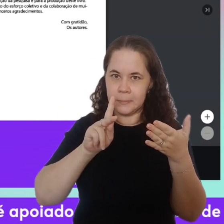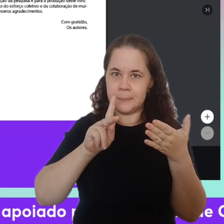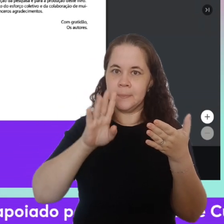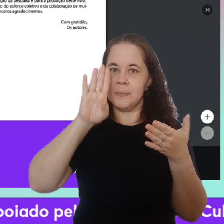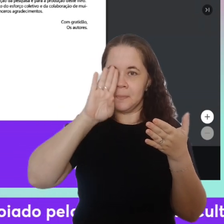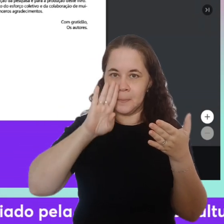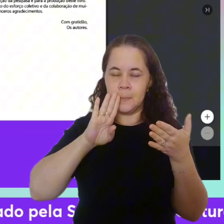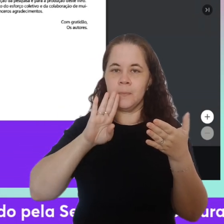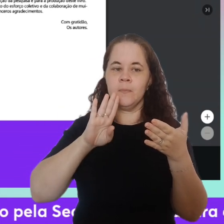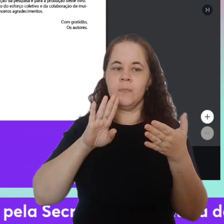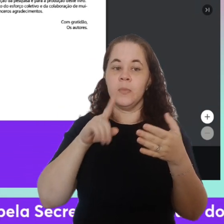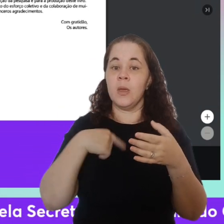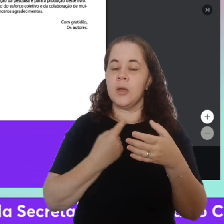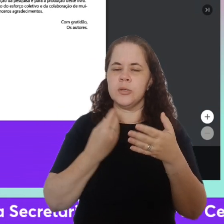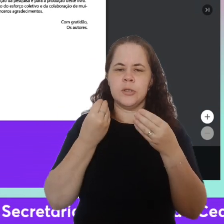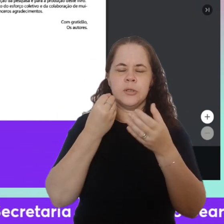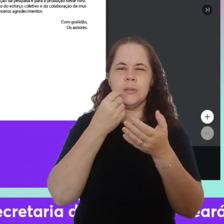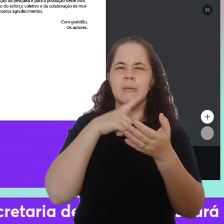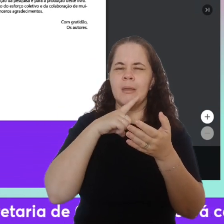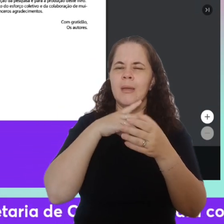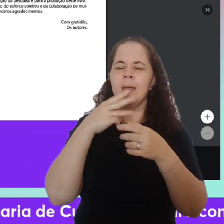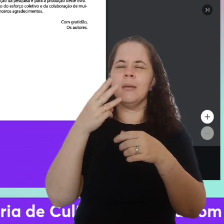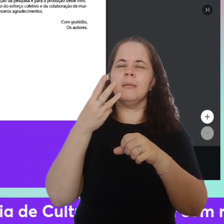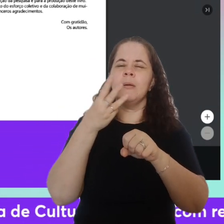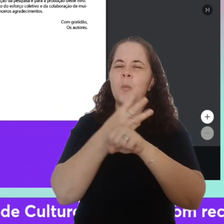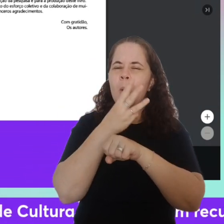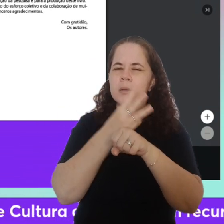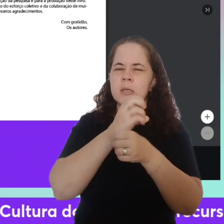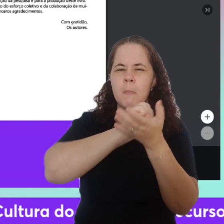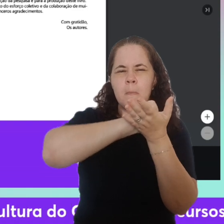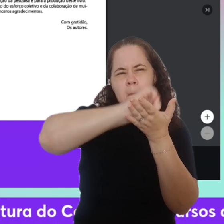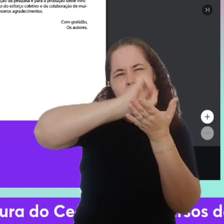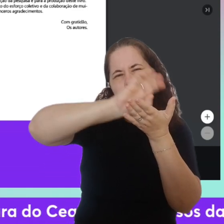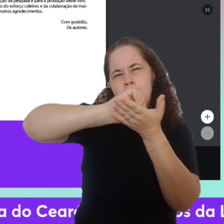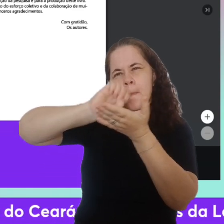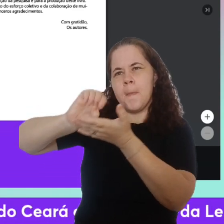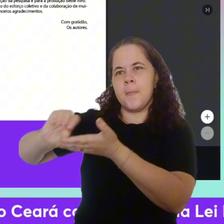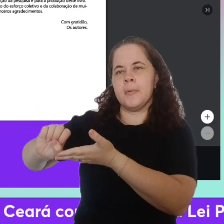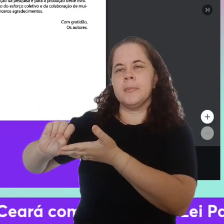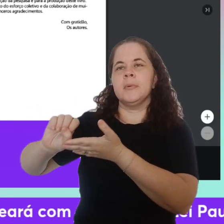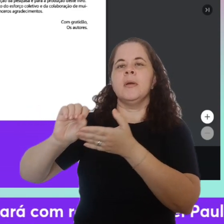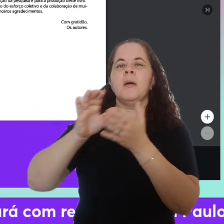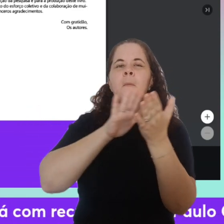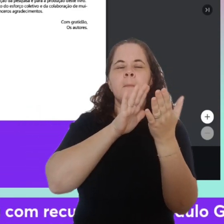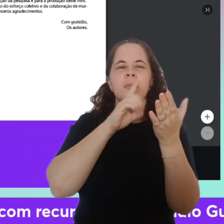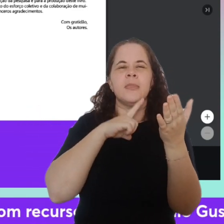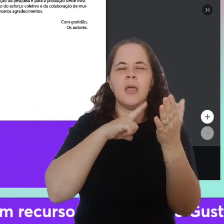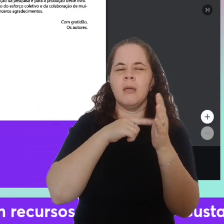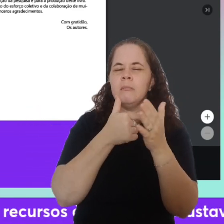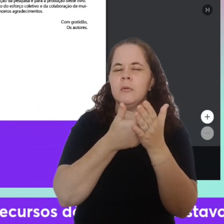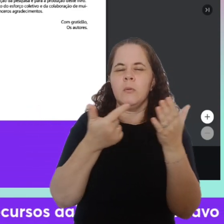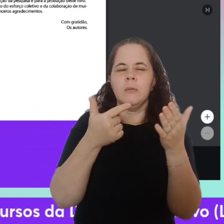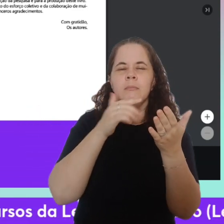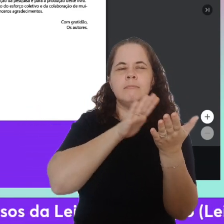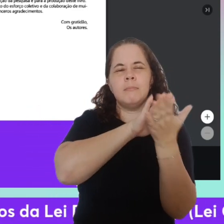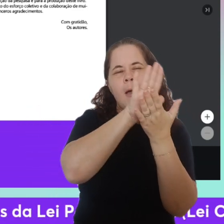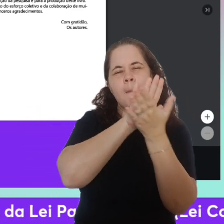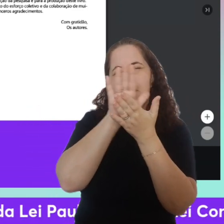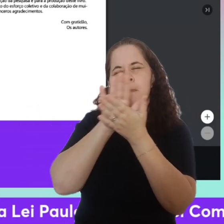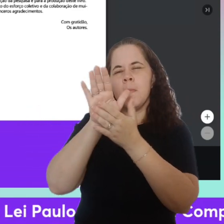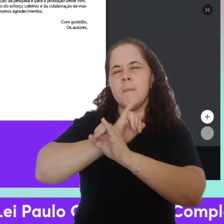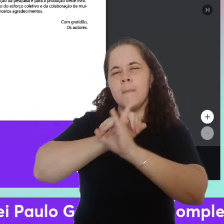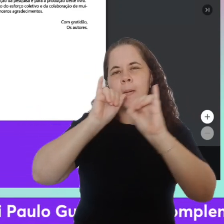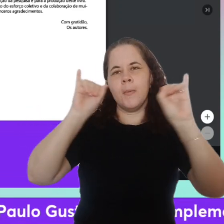gente está gratuita. disponibilizando em várias listas de transmissão do WhatsApp, a gente está publicando em matérias, a gente está disponibilizando o